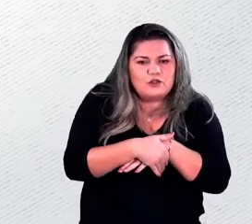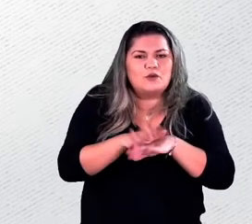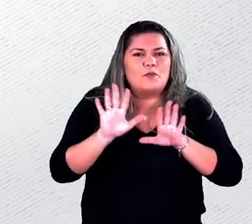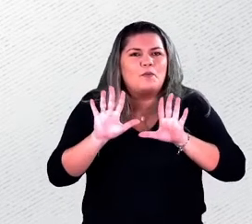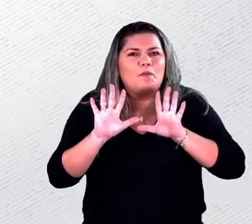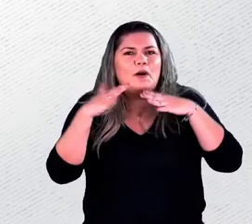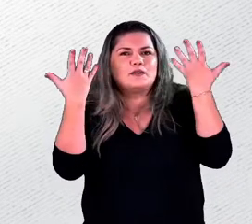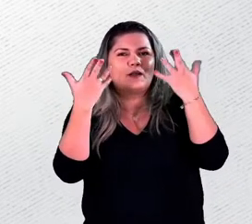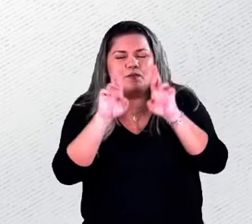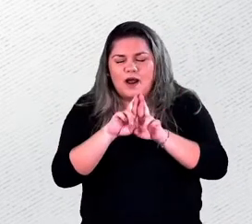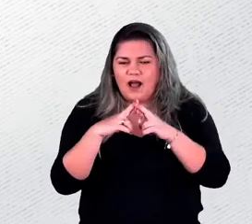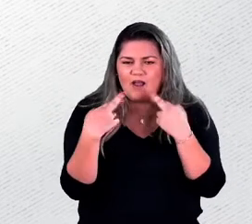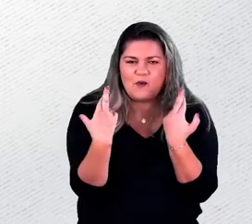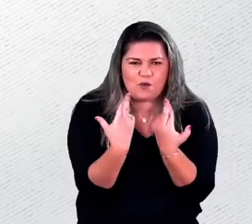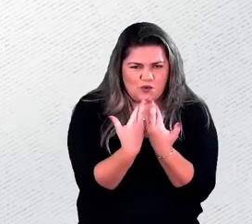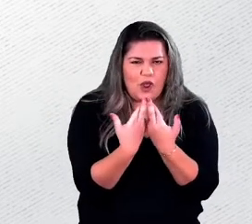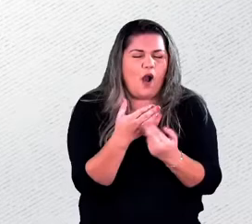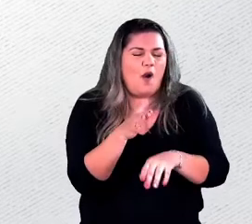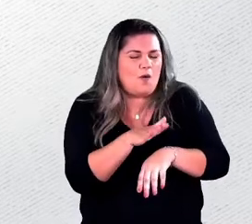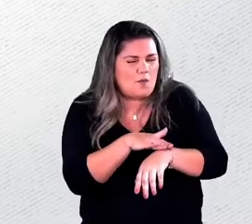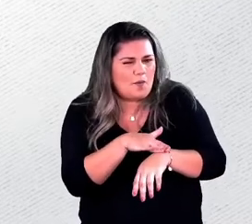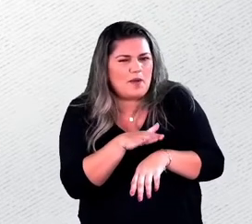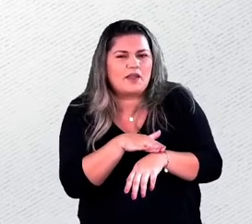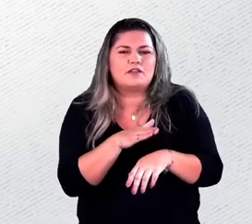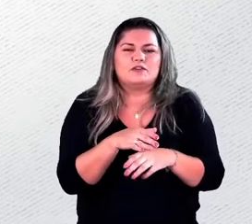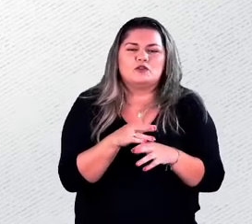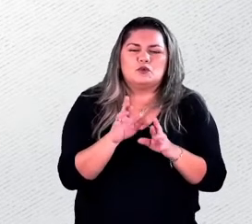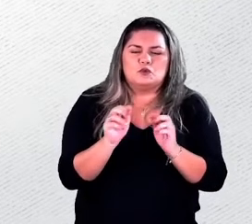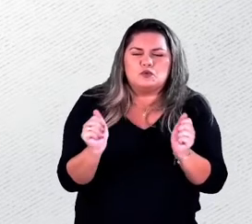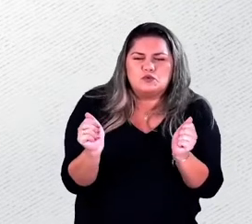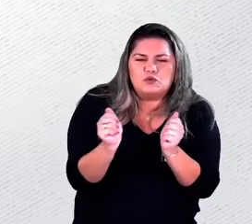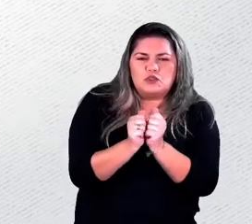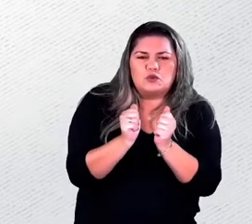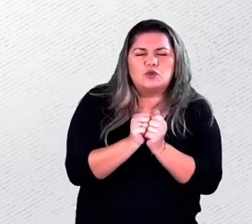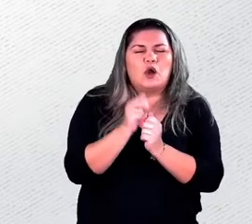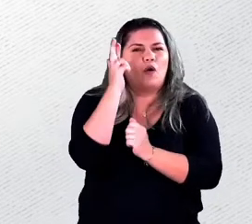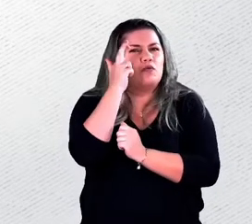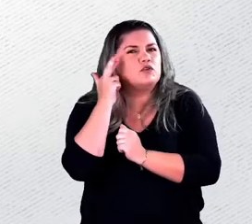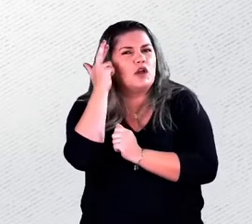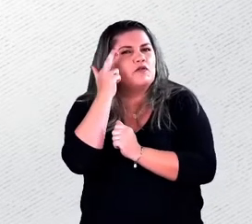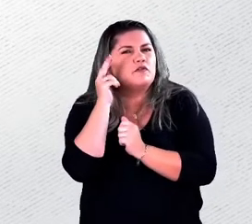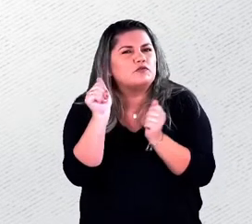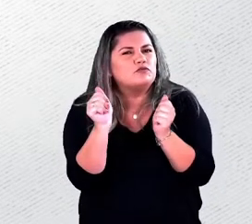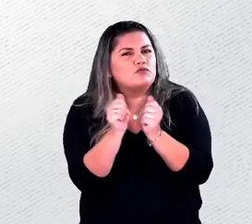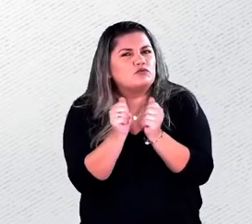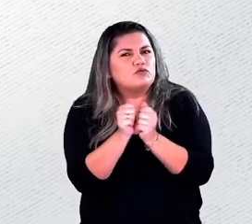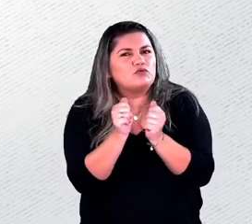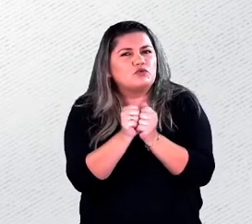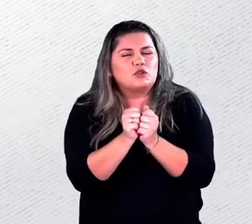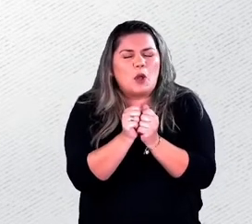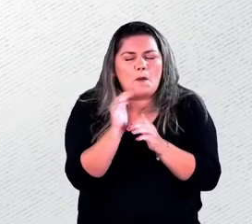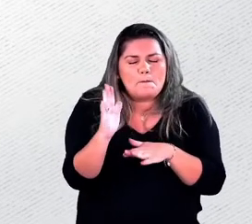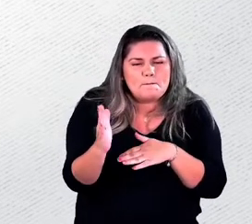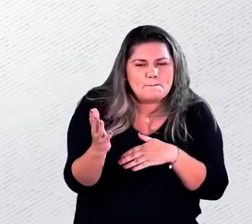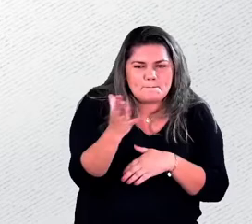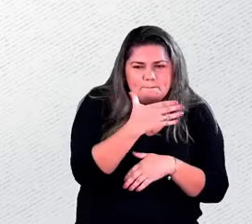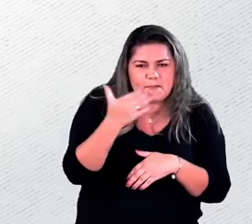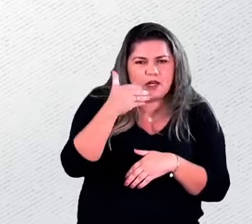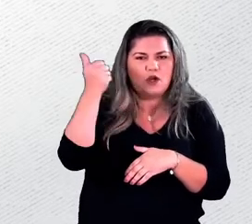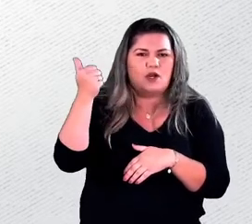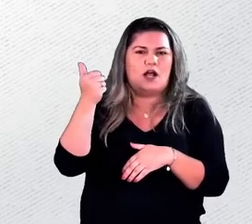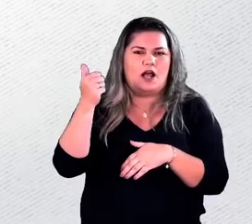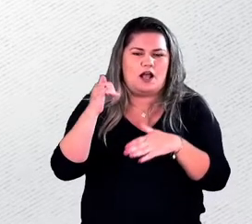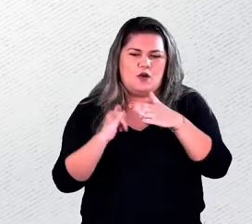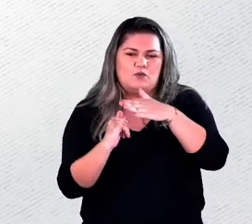essa reunião e esse momento de união e de reflexão conjunta sobre o aprimoramento institucional do ministério